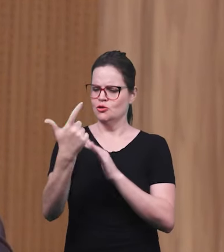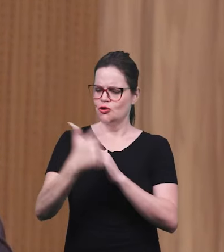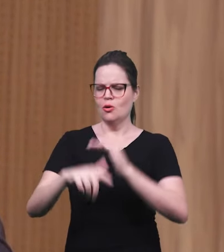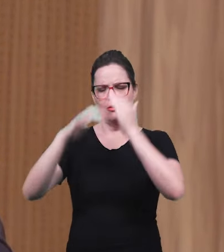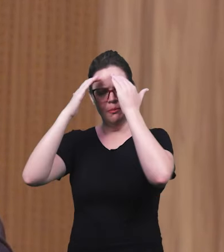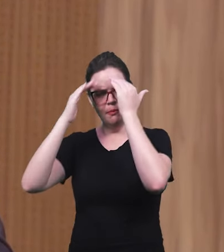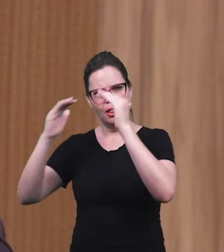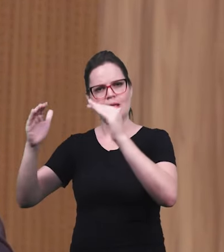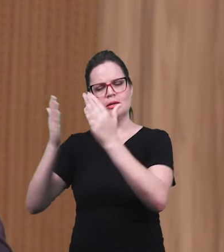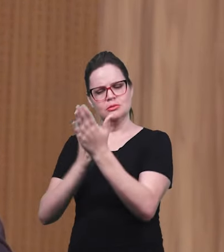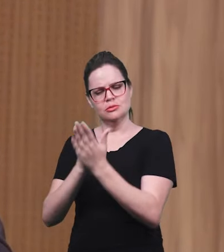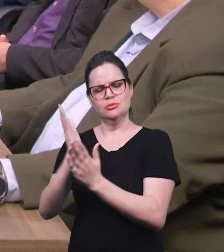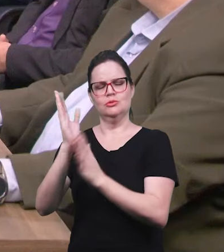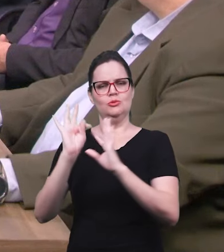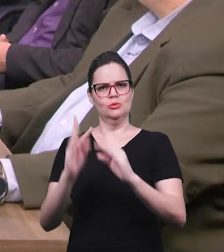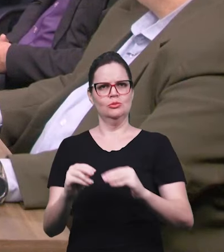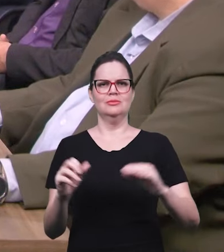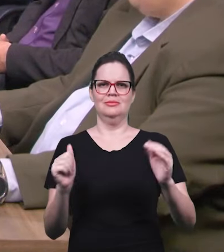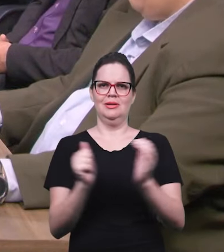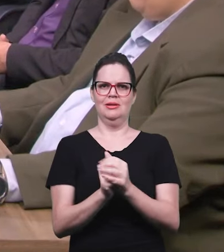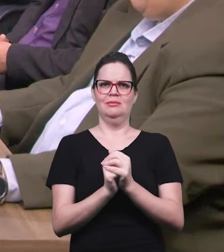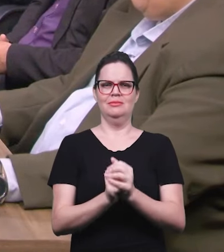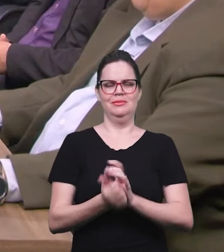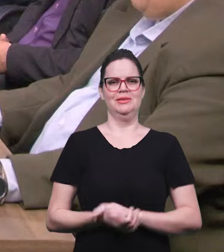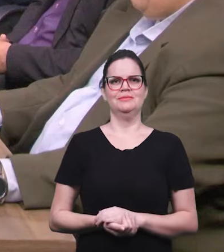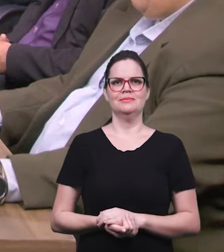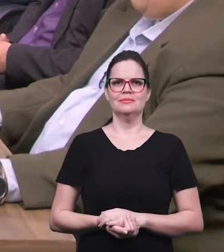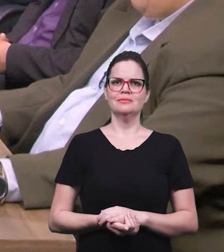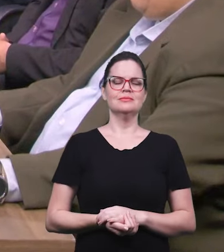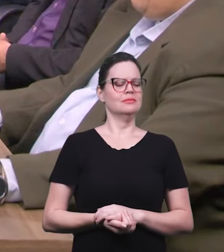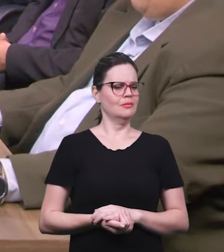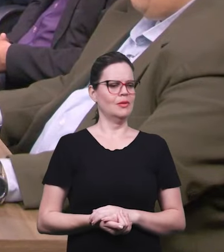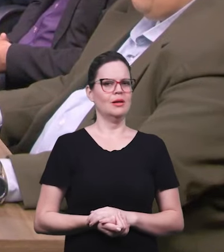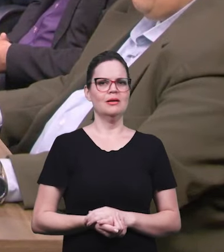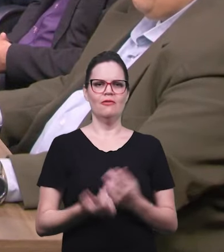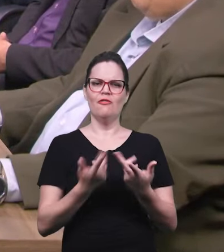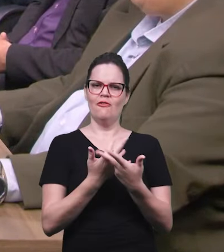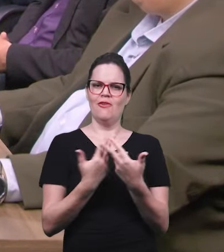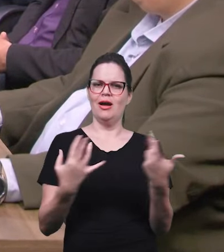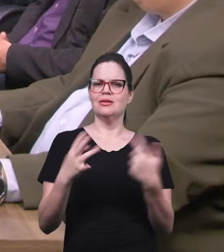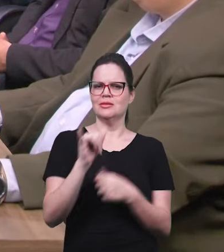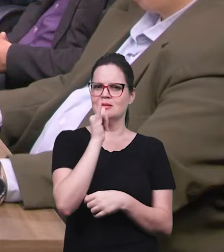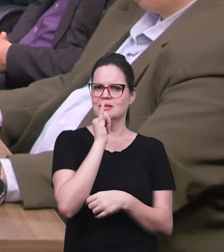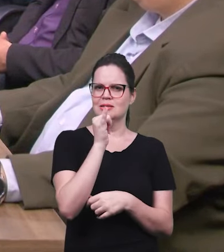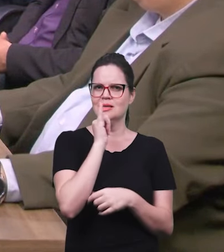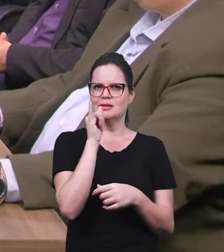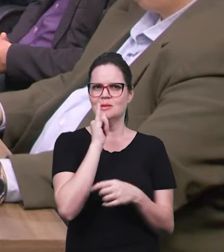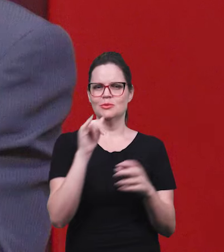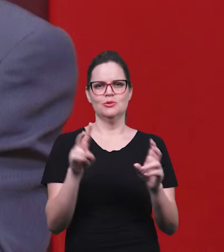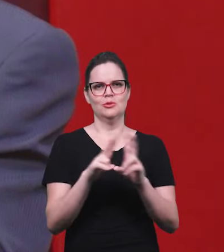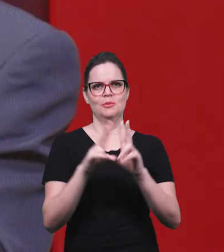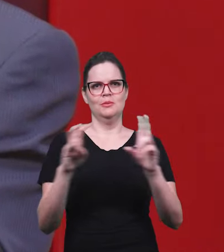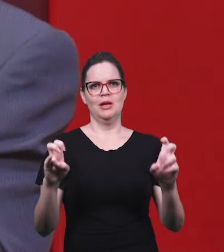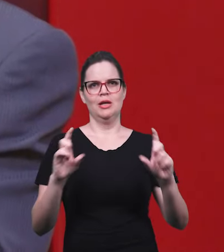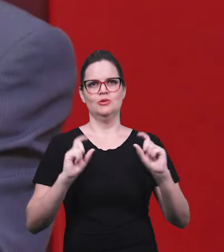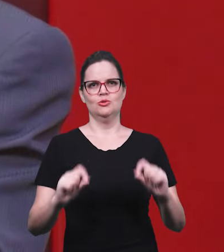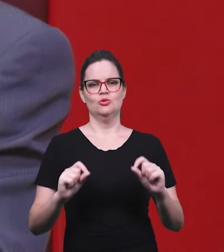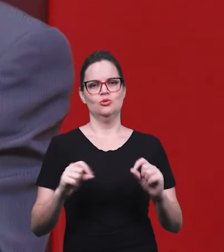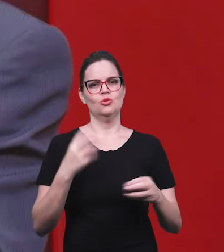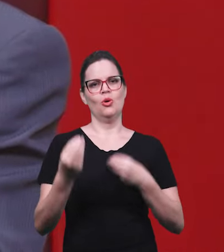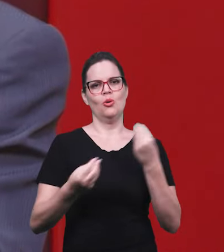obediência. Amém? Muito bom. Nós temos outros exemplos, né, Dr. Wellington, a respeito dessa manifestação do Senhor